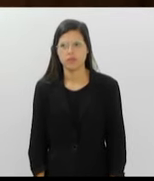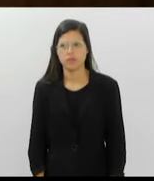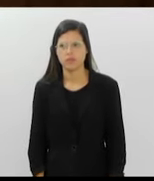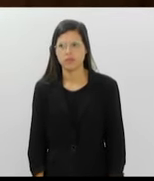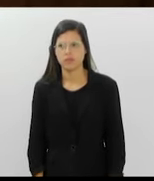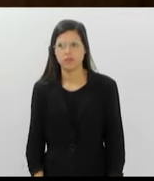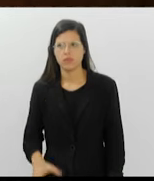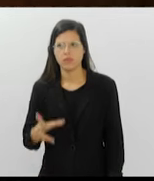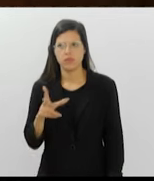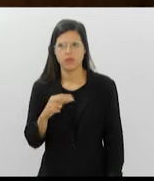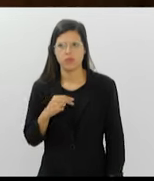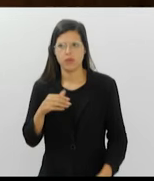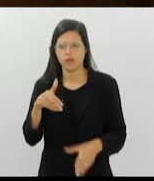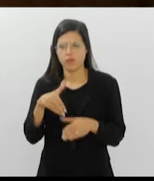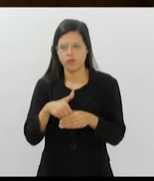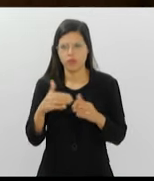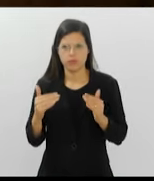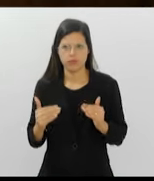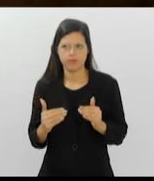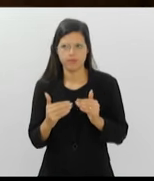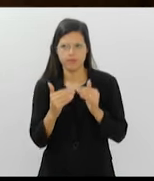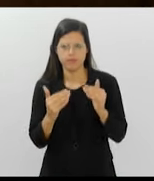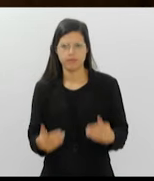No mérito, voto favorável.